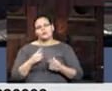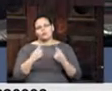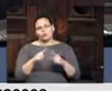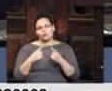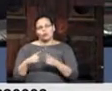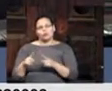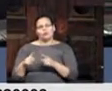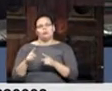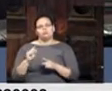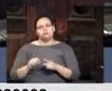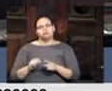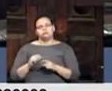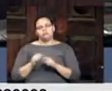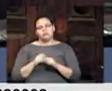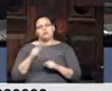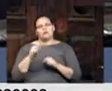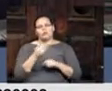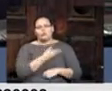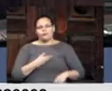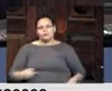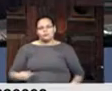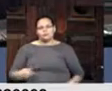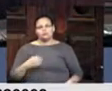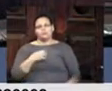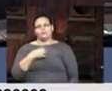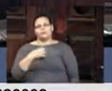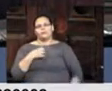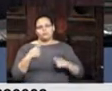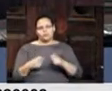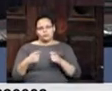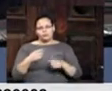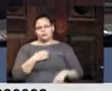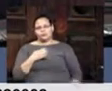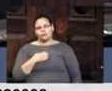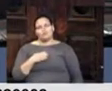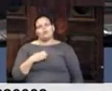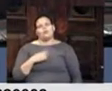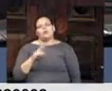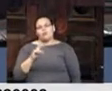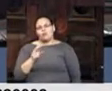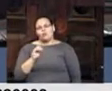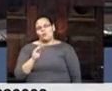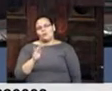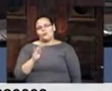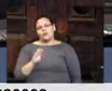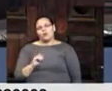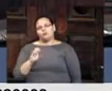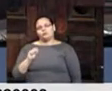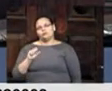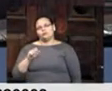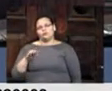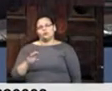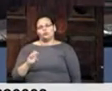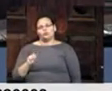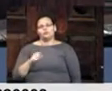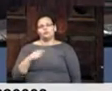contra a sua comitiva pelo então governador da Bahia, Roberto Santos. Quero lembrar de Ulisses